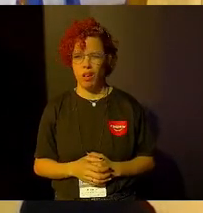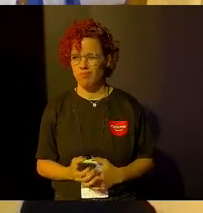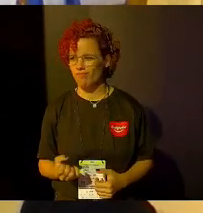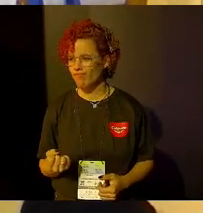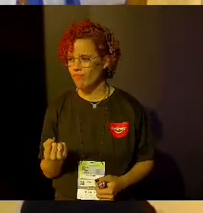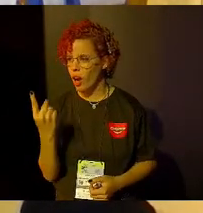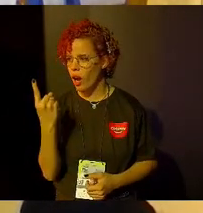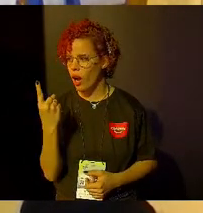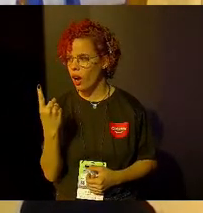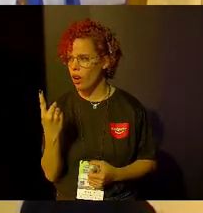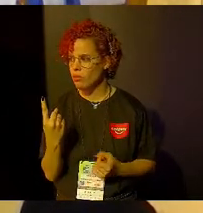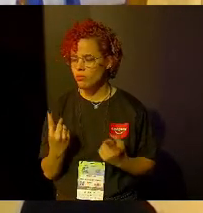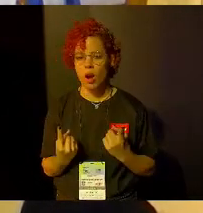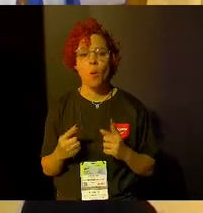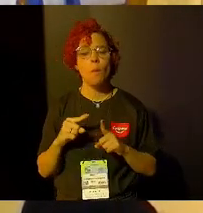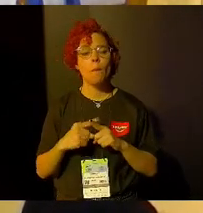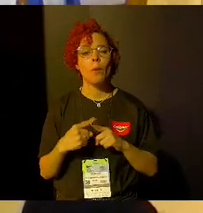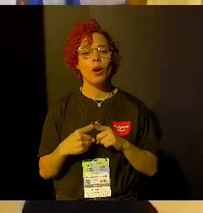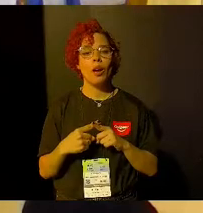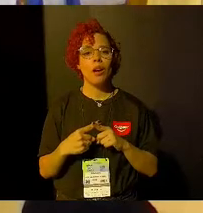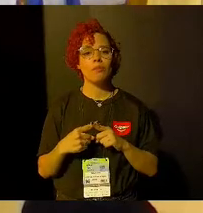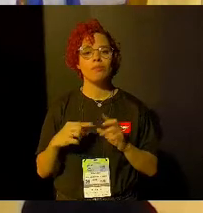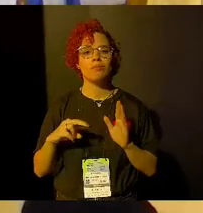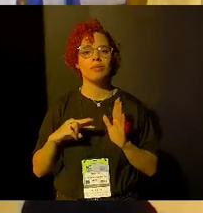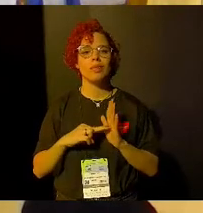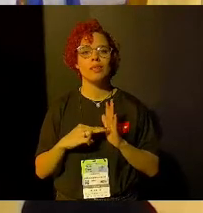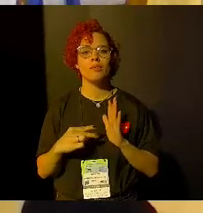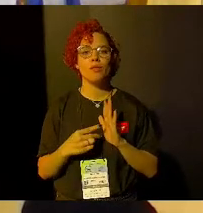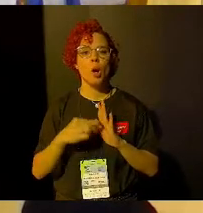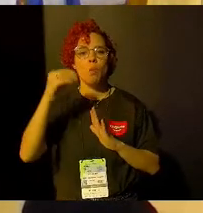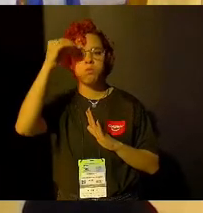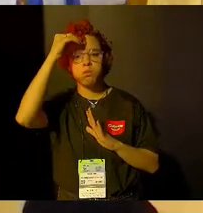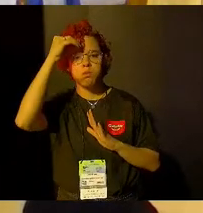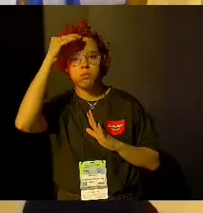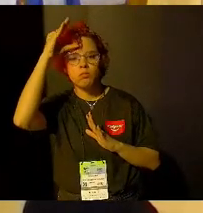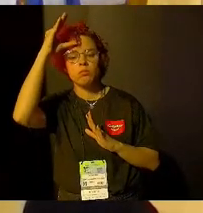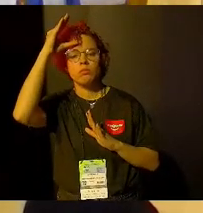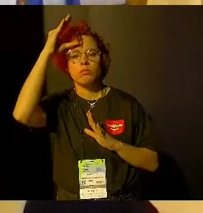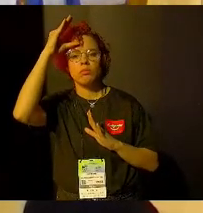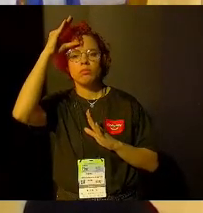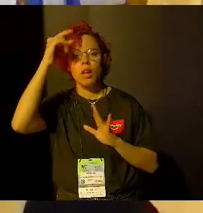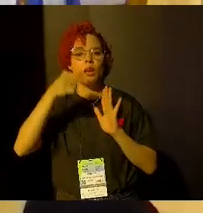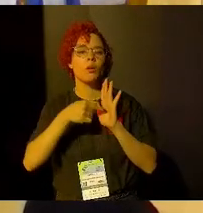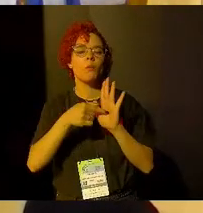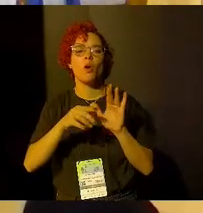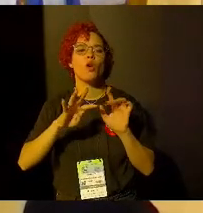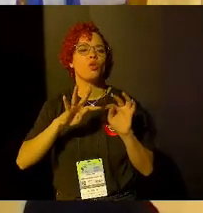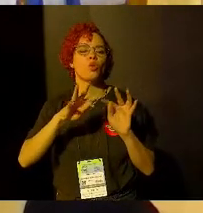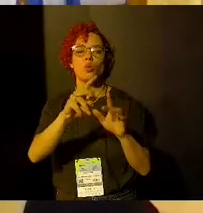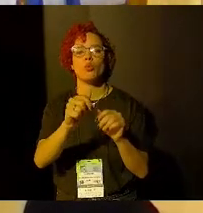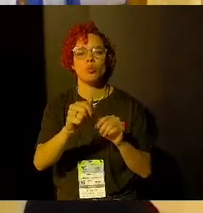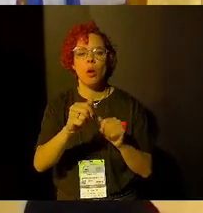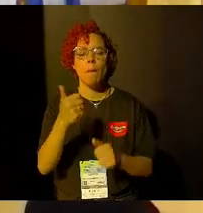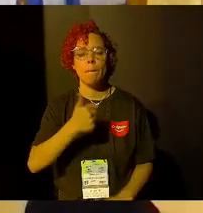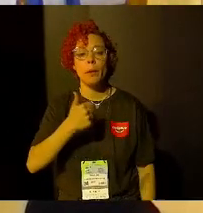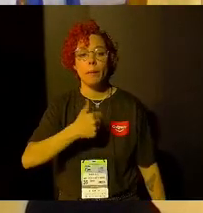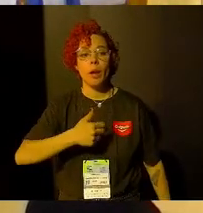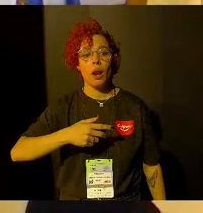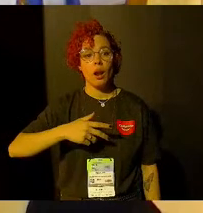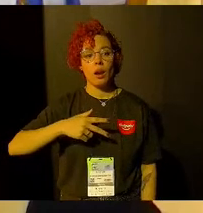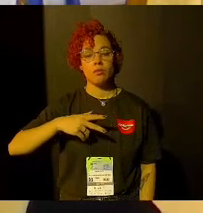porque é um signo de conhecimento e dizem tudo da gente mas a primeira vez que olha o meu corpo